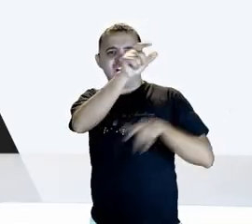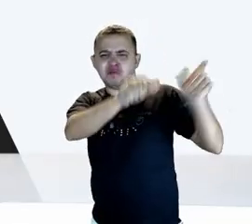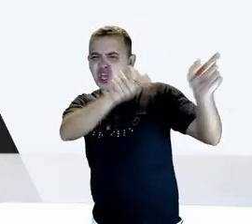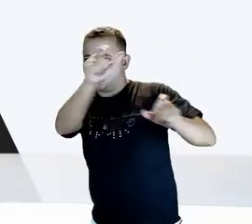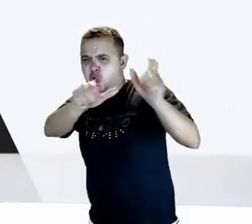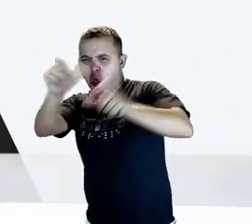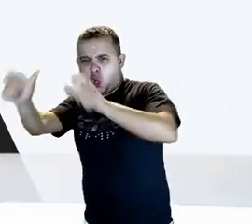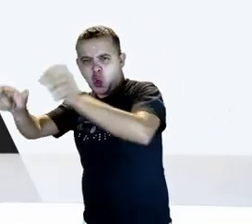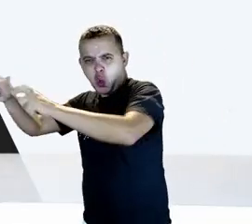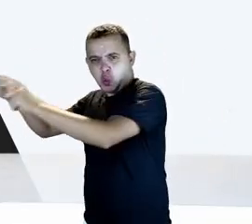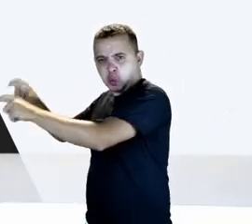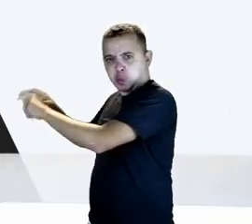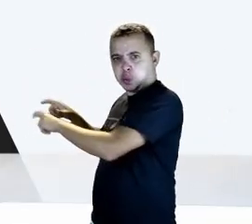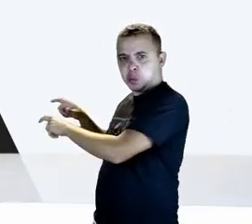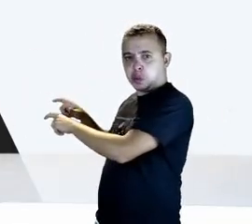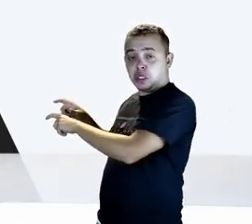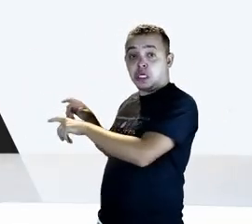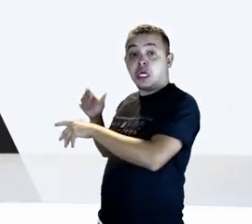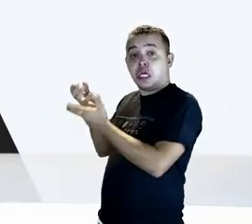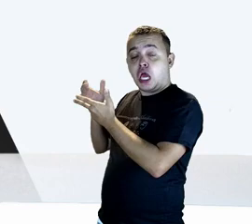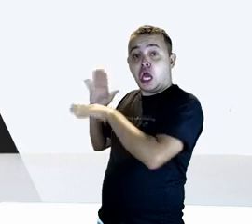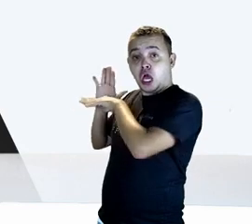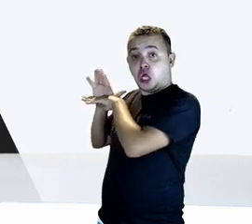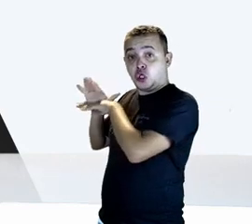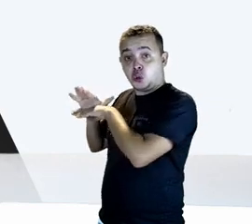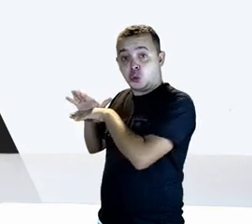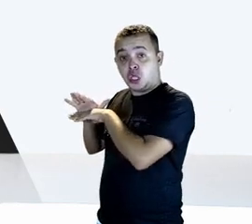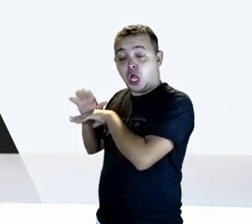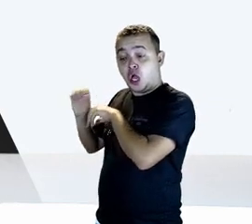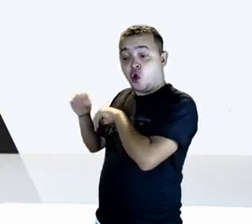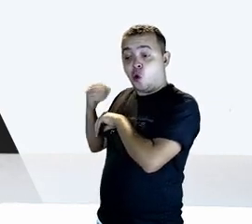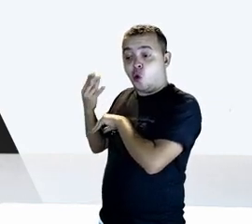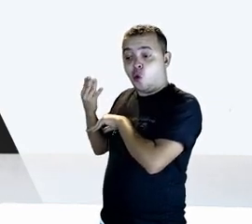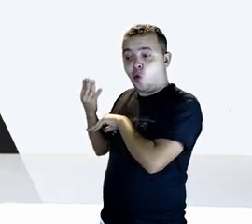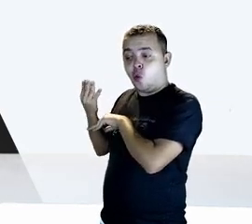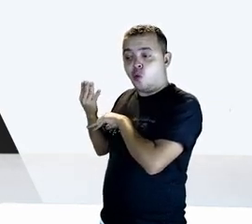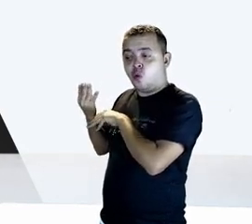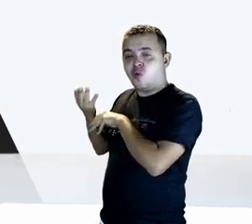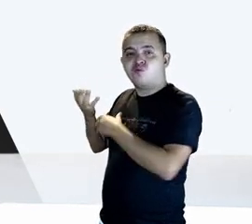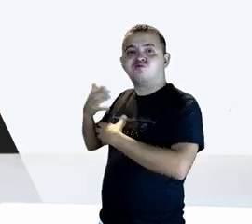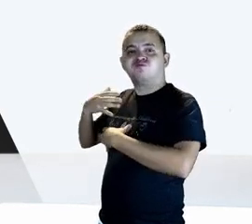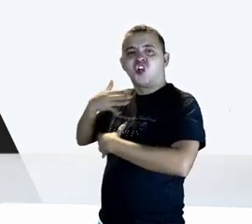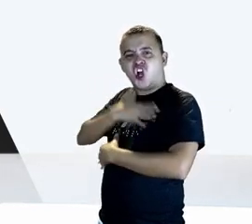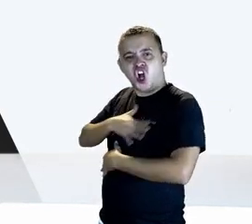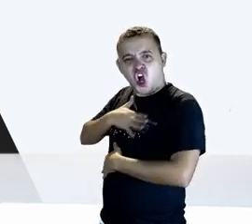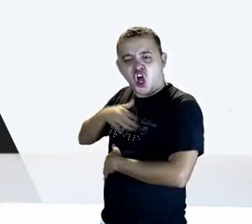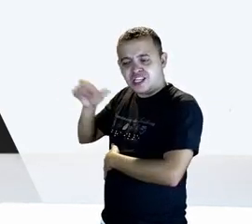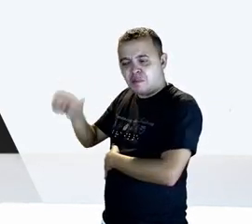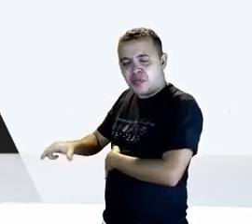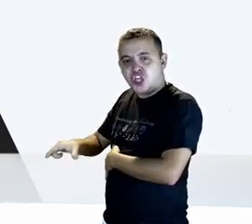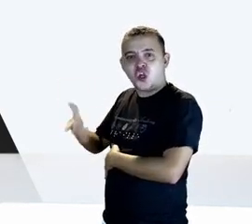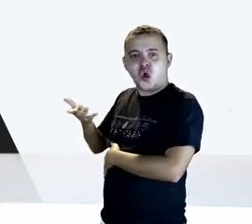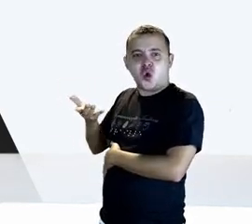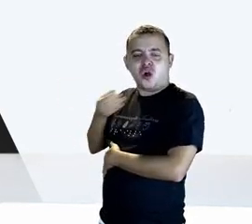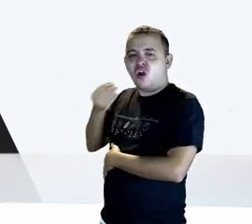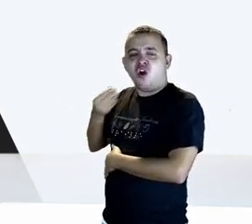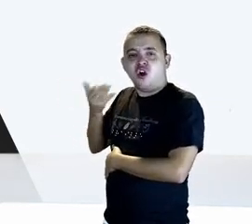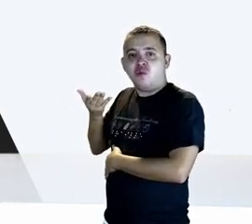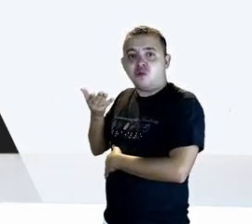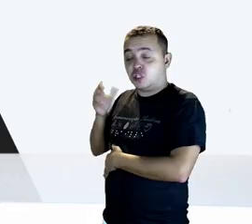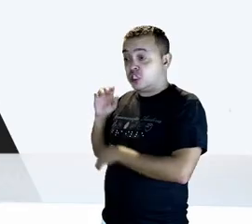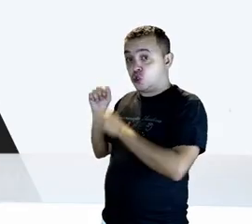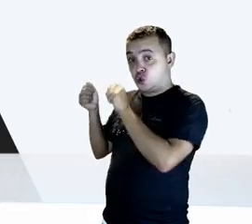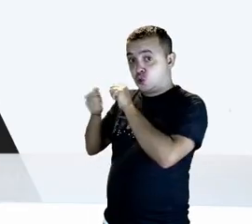testemunhas que tenham interesse pelo seu estado, pelo seu bem-estar,